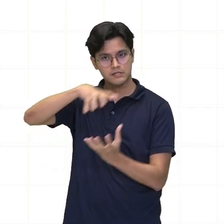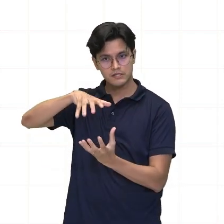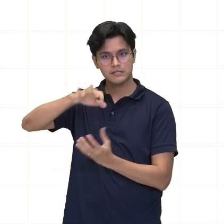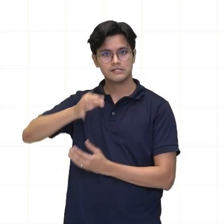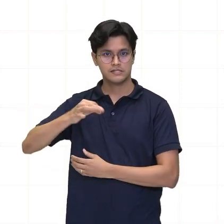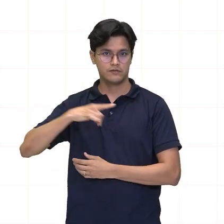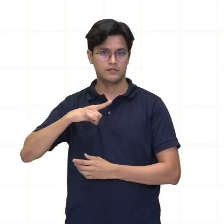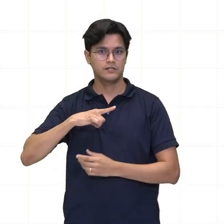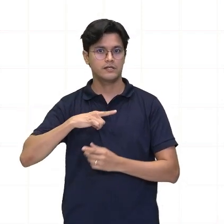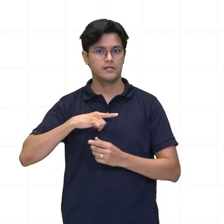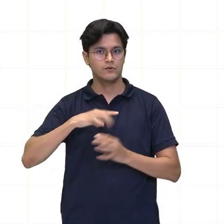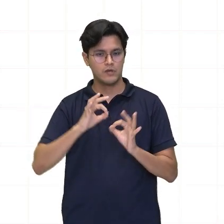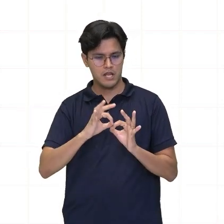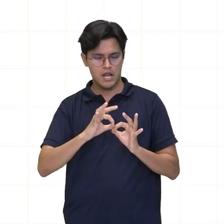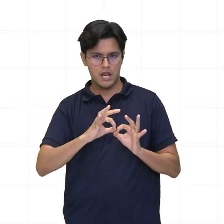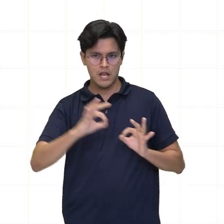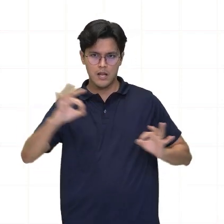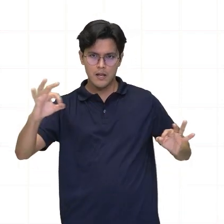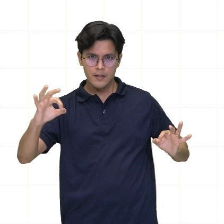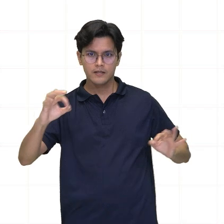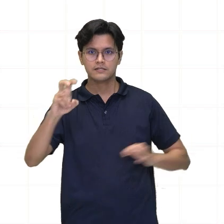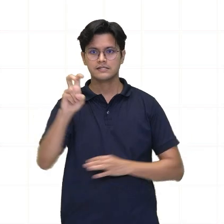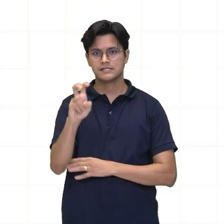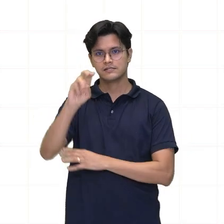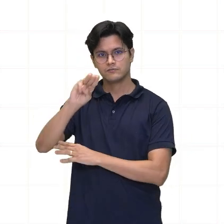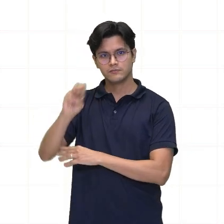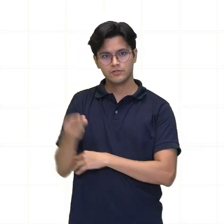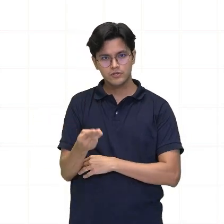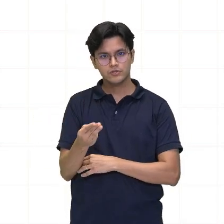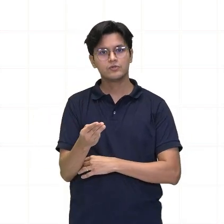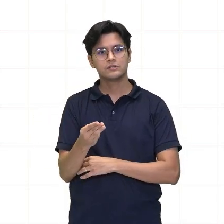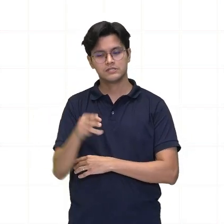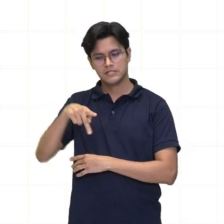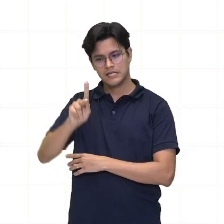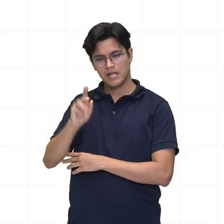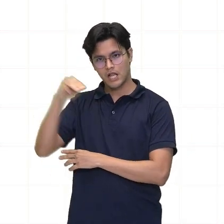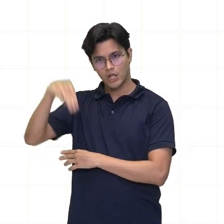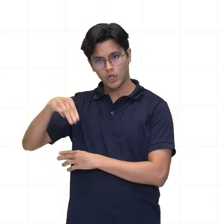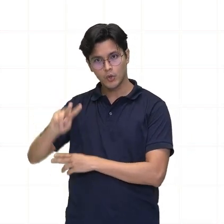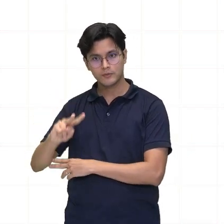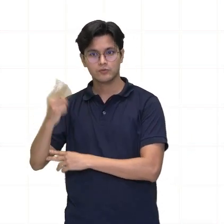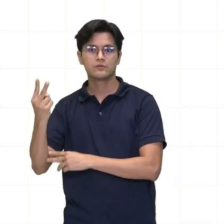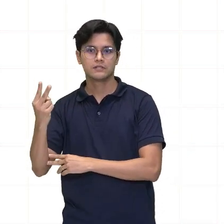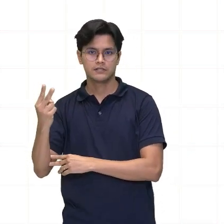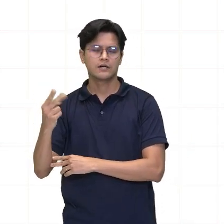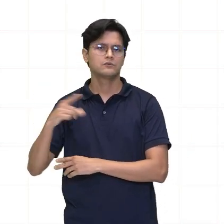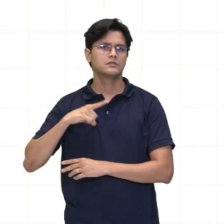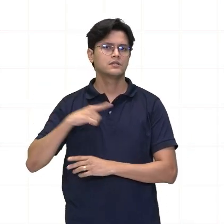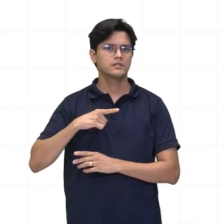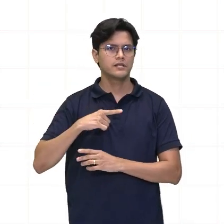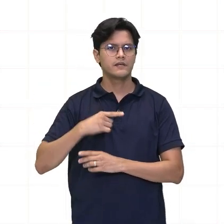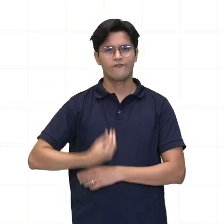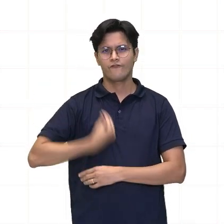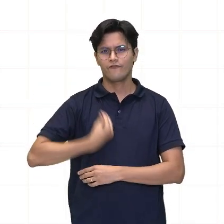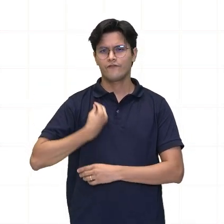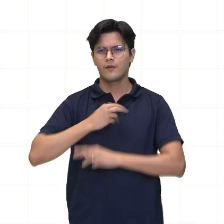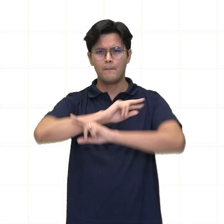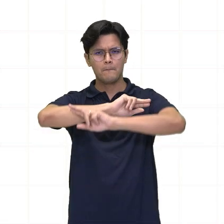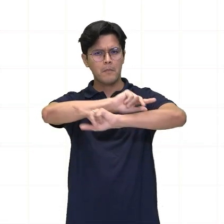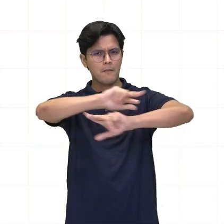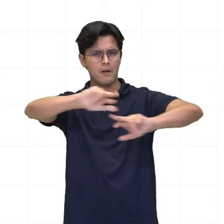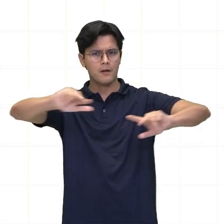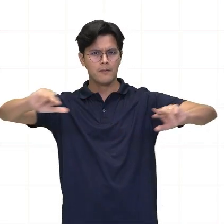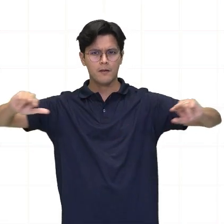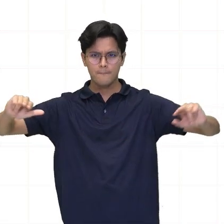tá bom? A floresta ela vai ser caracterizada pela biodiversidade, né? Nós temos uma diversidade de